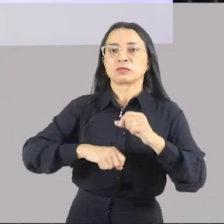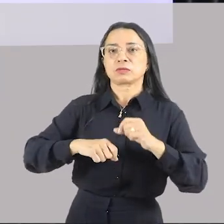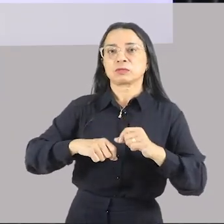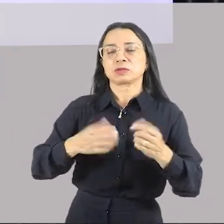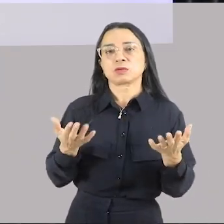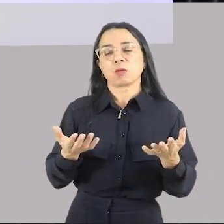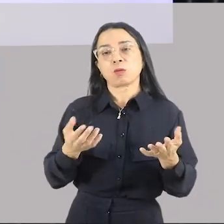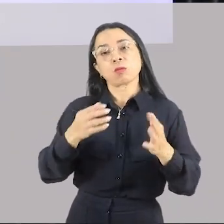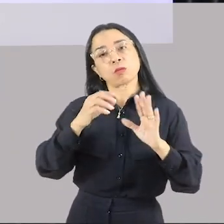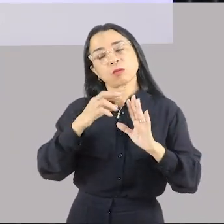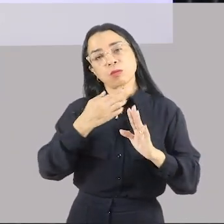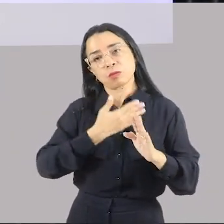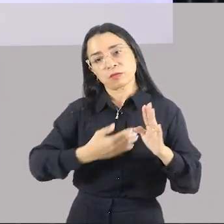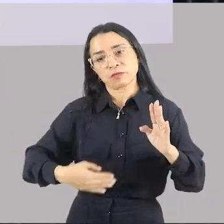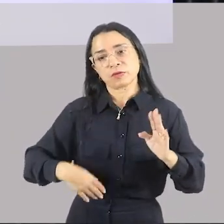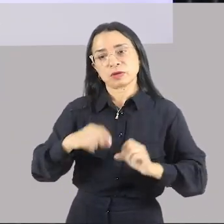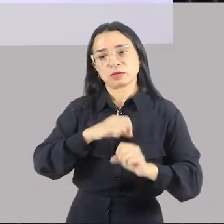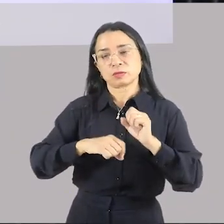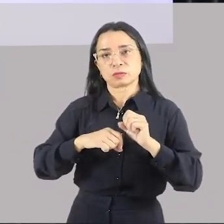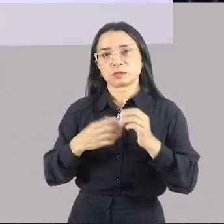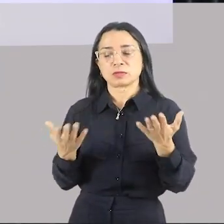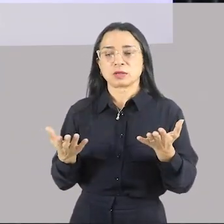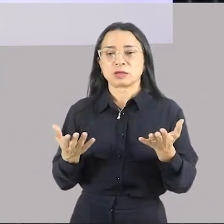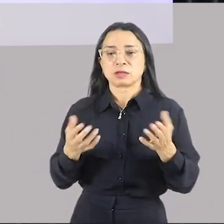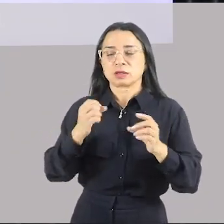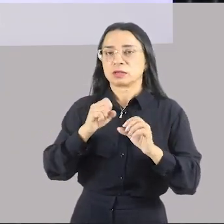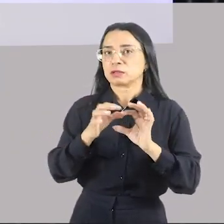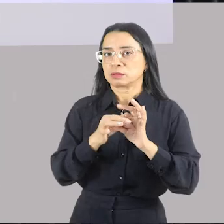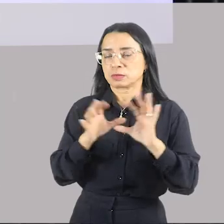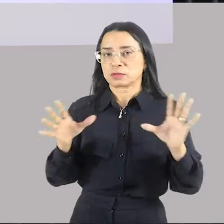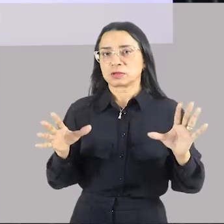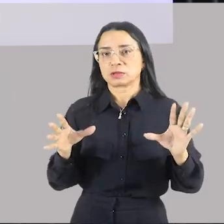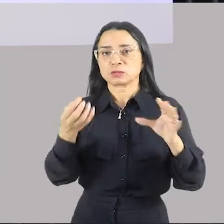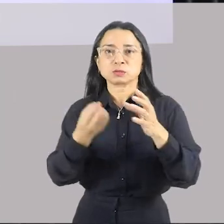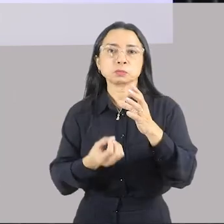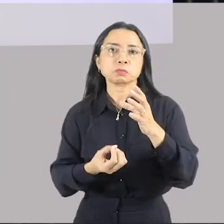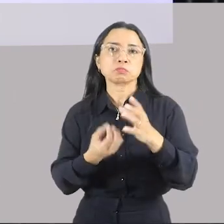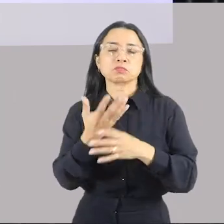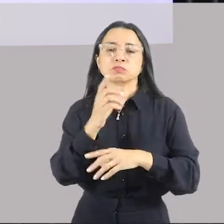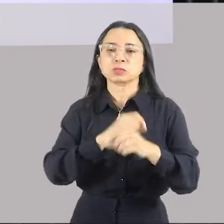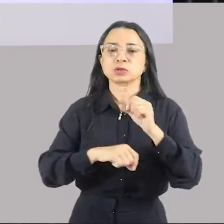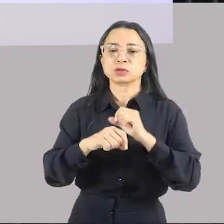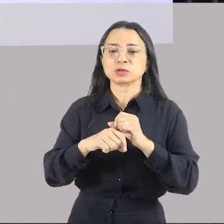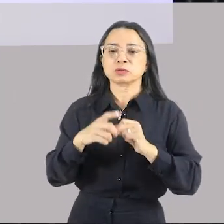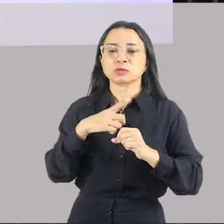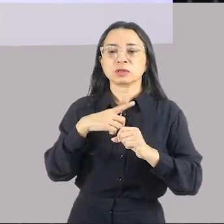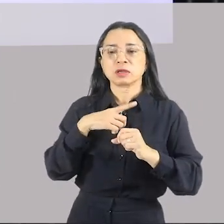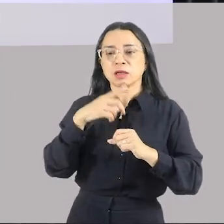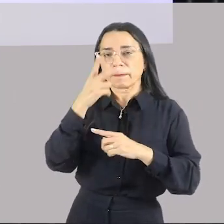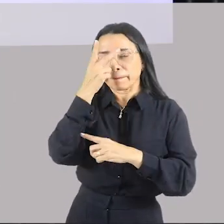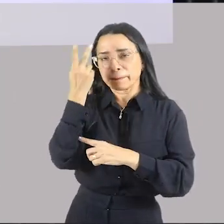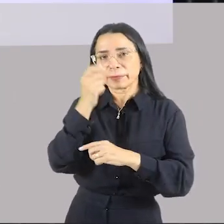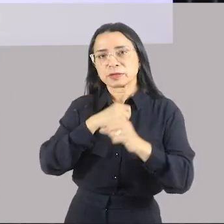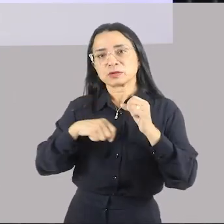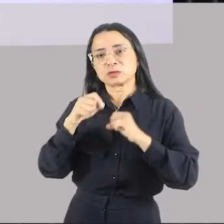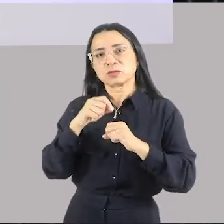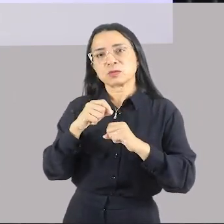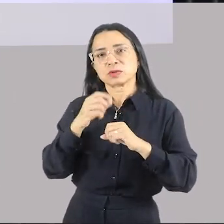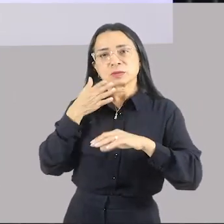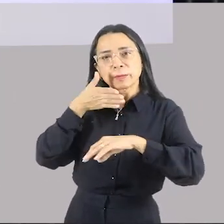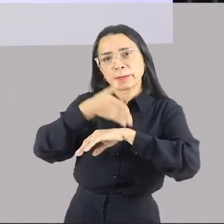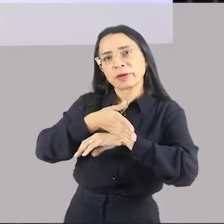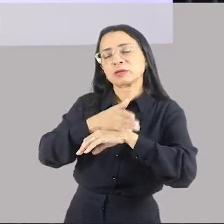ideal democrático que emergiu, que surgiu nessa sociedade, supõe cidadãos tendentes a uma participação cada vez